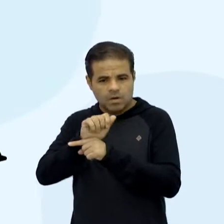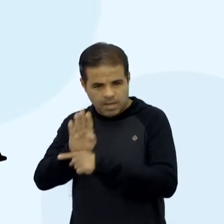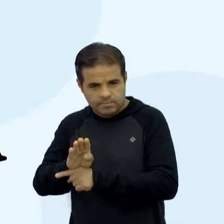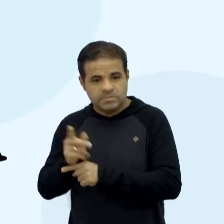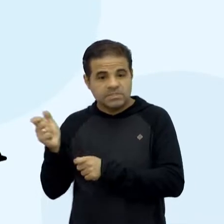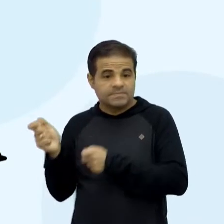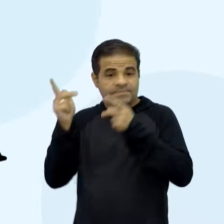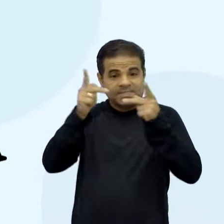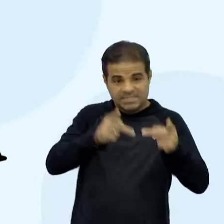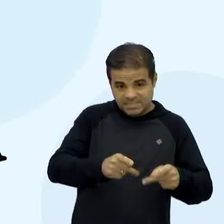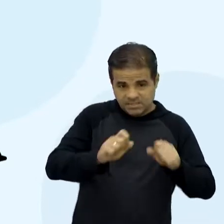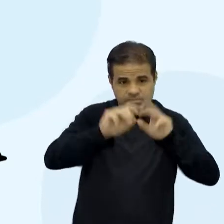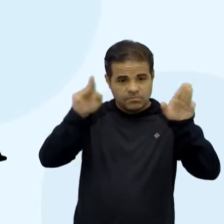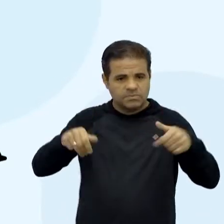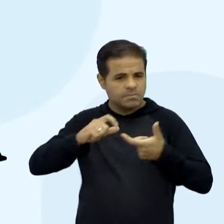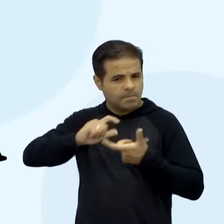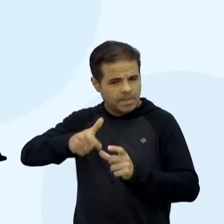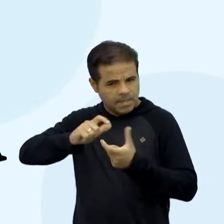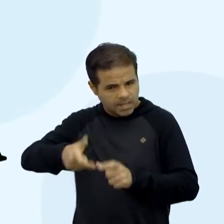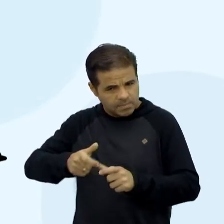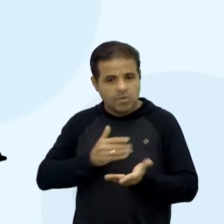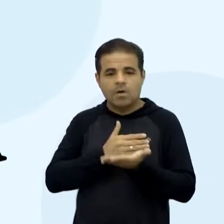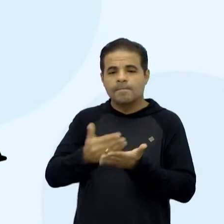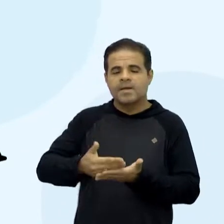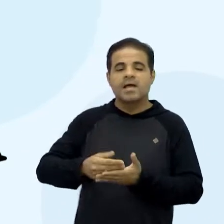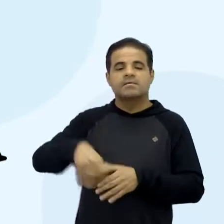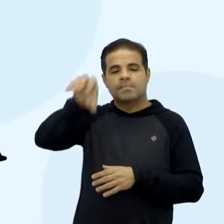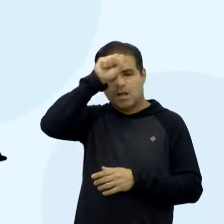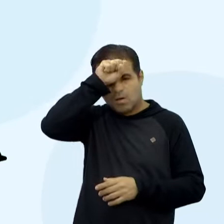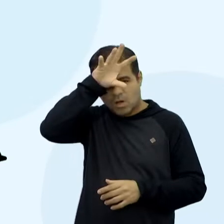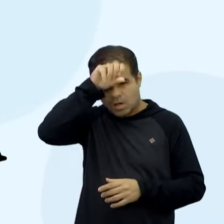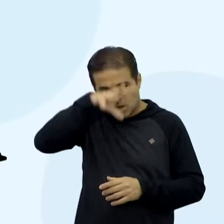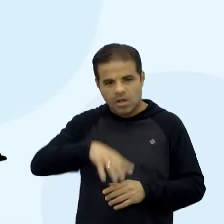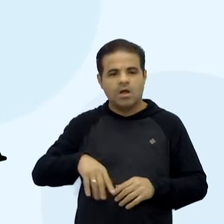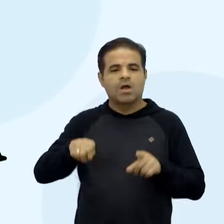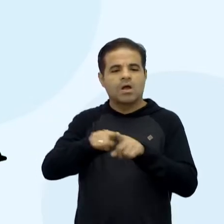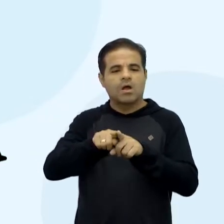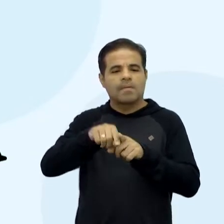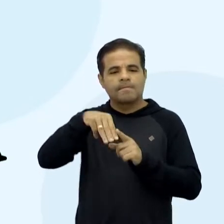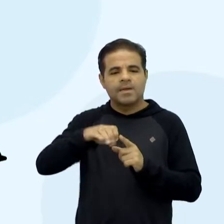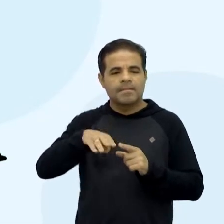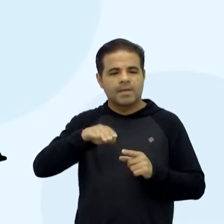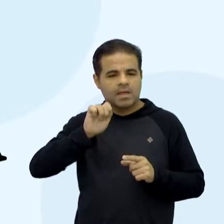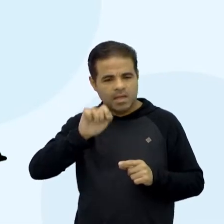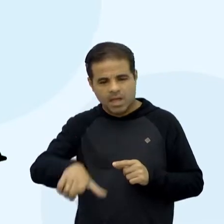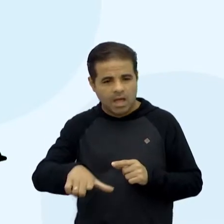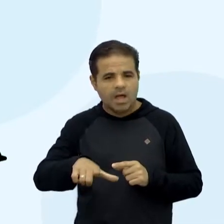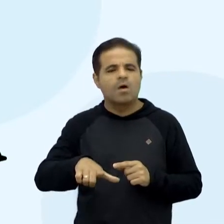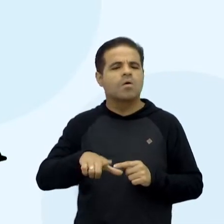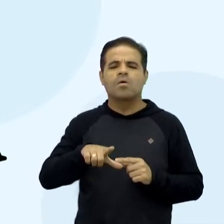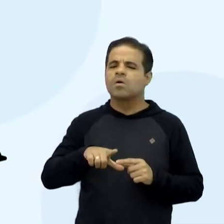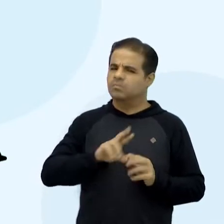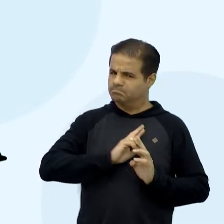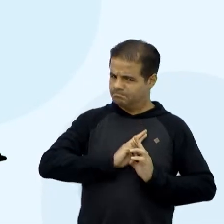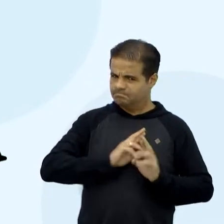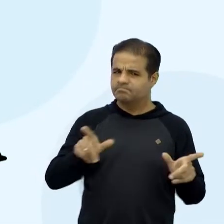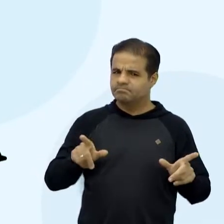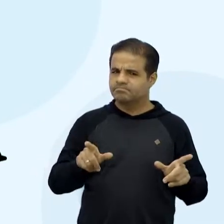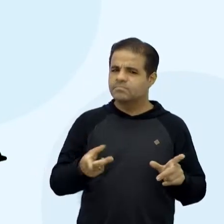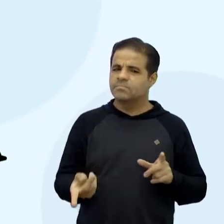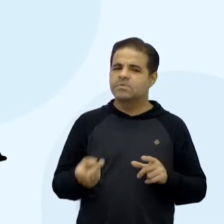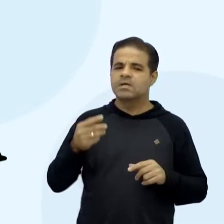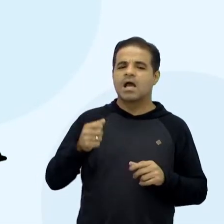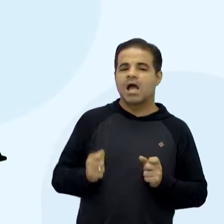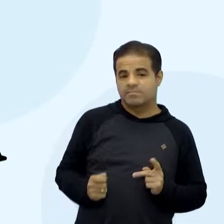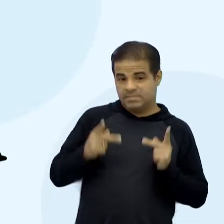visita ao Museu de Memes começa pela arqueologia memeal. Bacana o nome. Esse termo é diferente, né? Vou voltar.